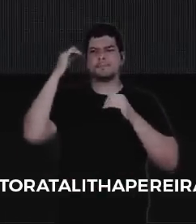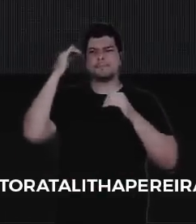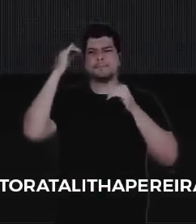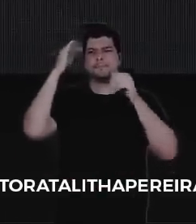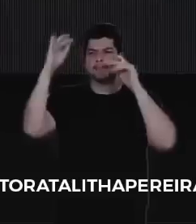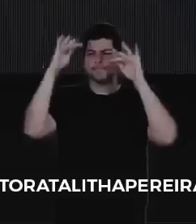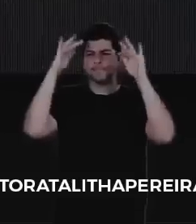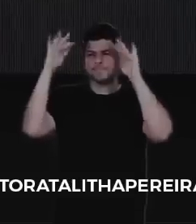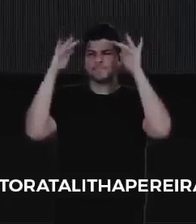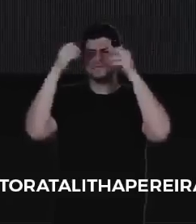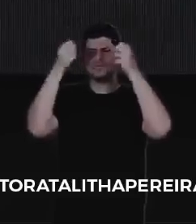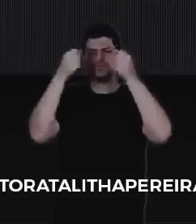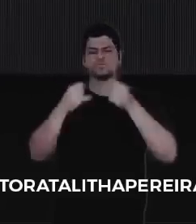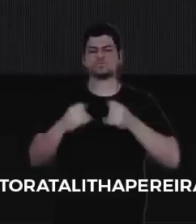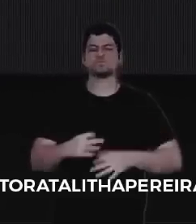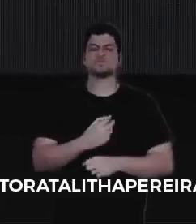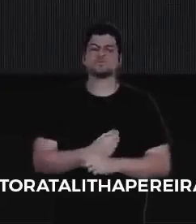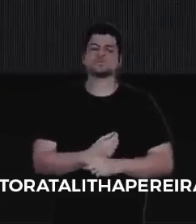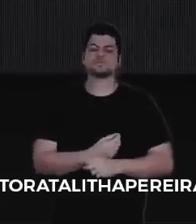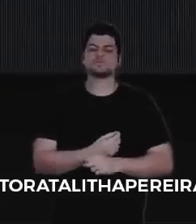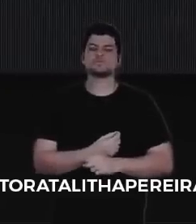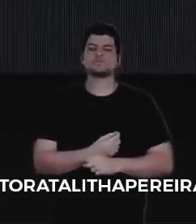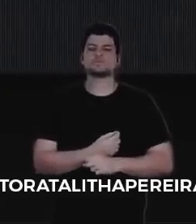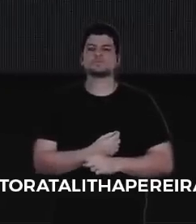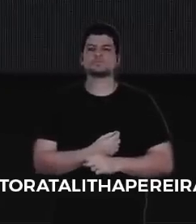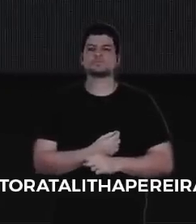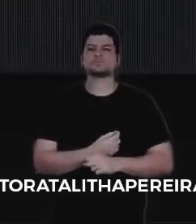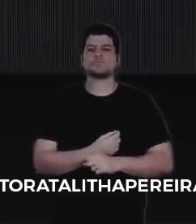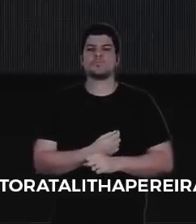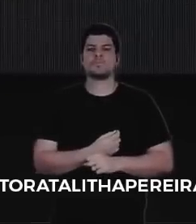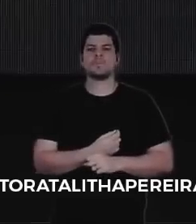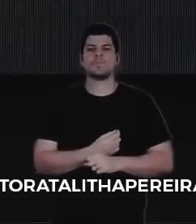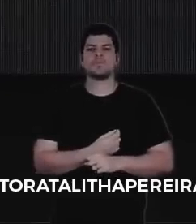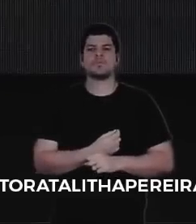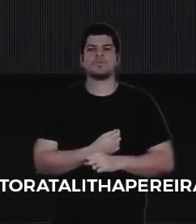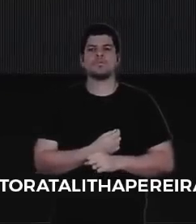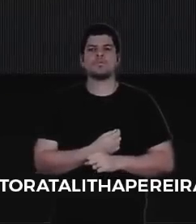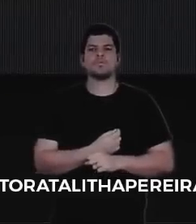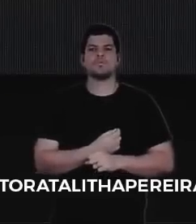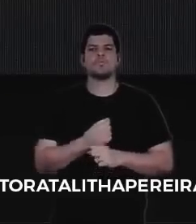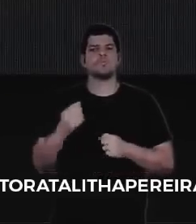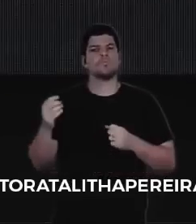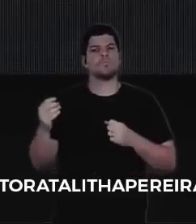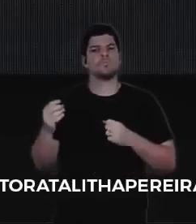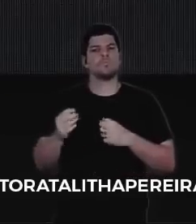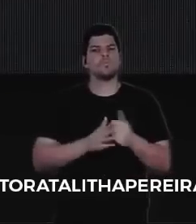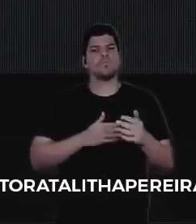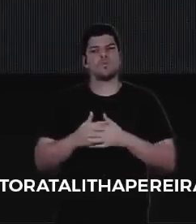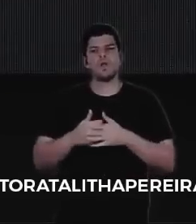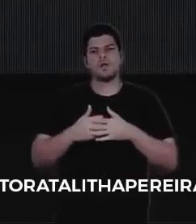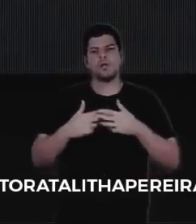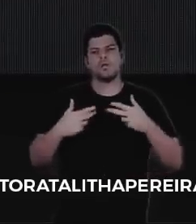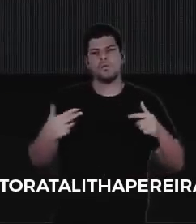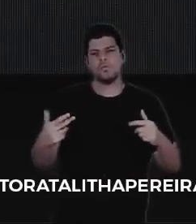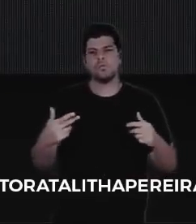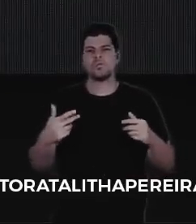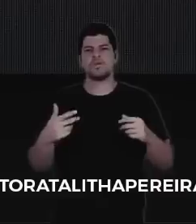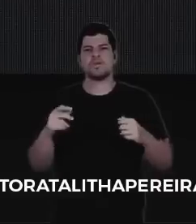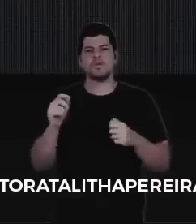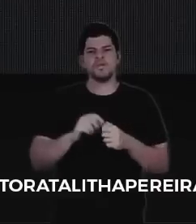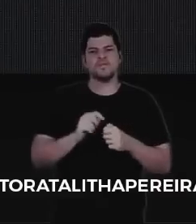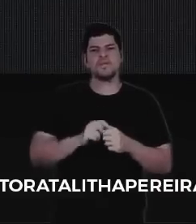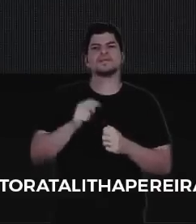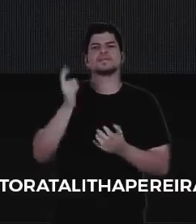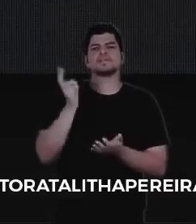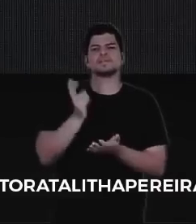que é a seguinte: qualquer comportamento que que repete regularmente ou que requer